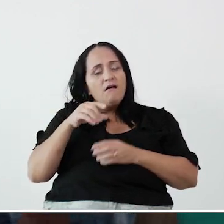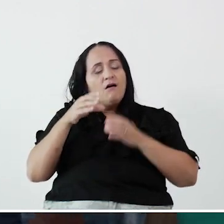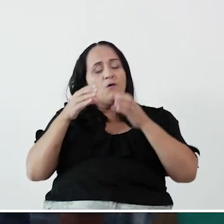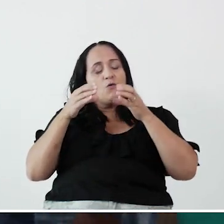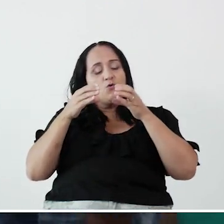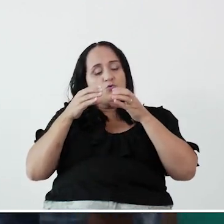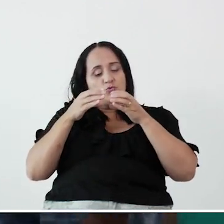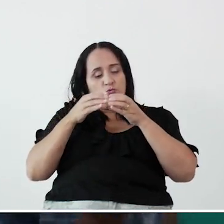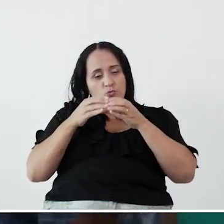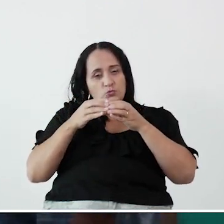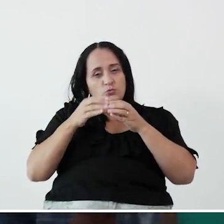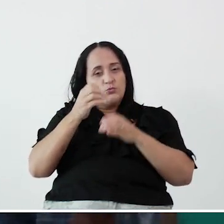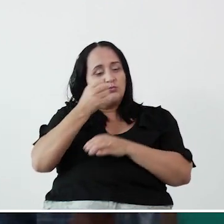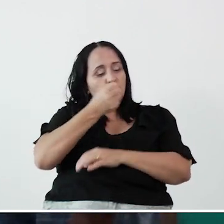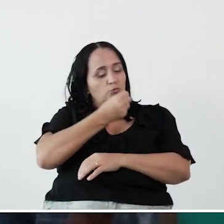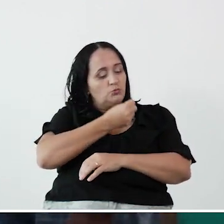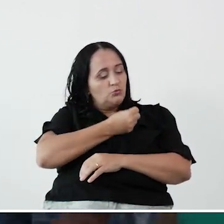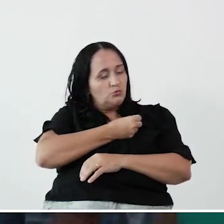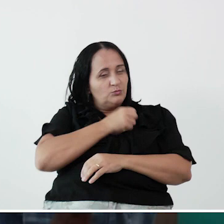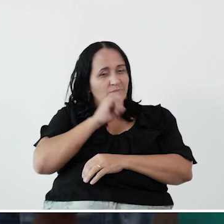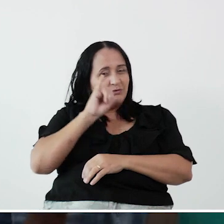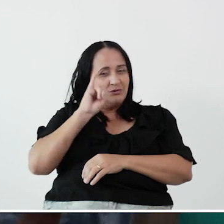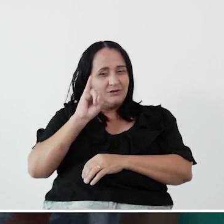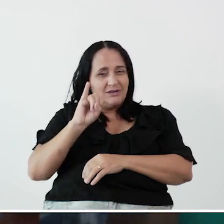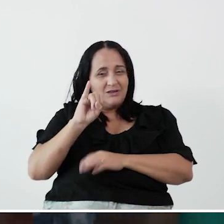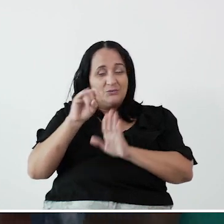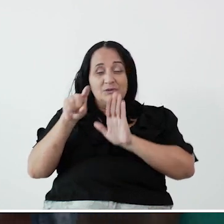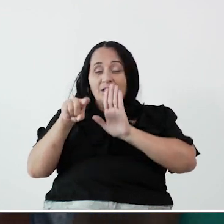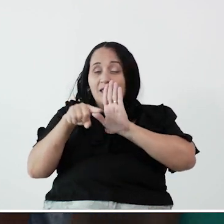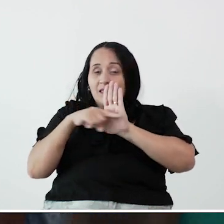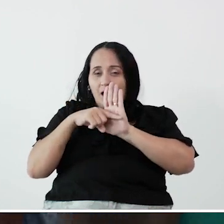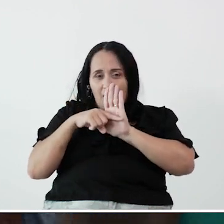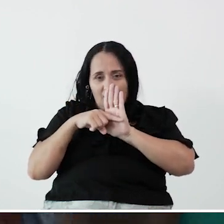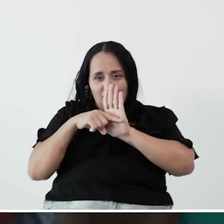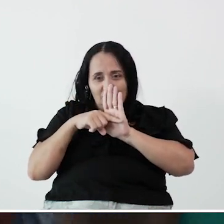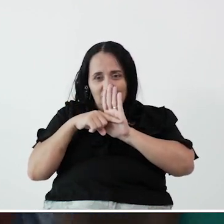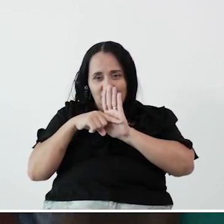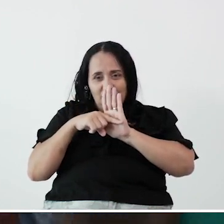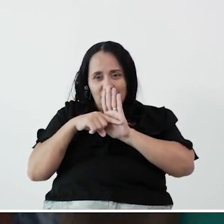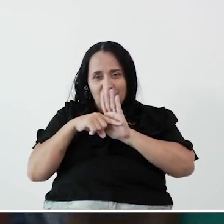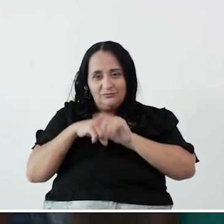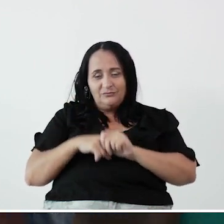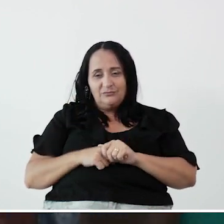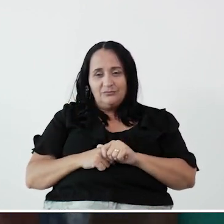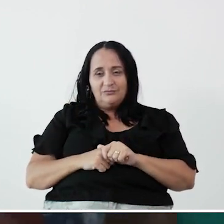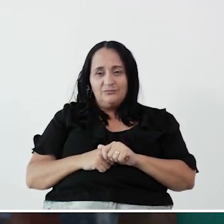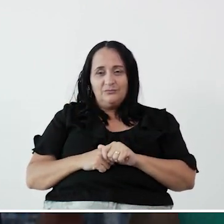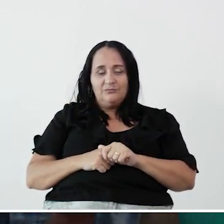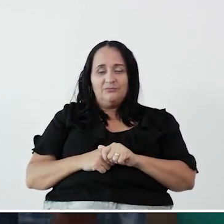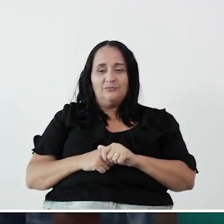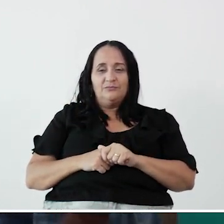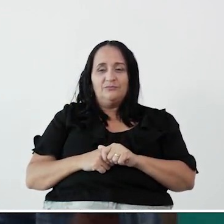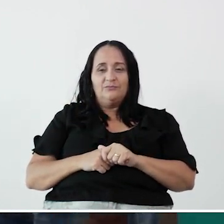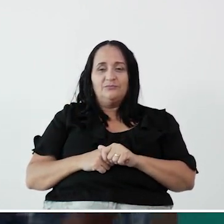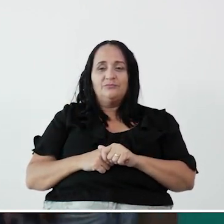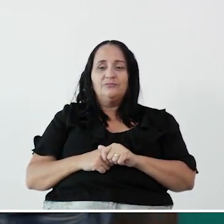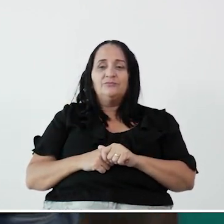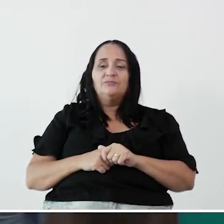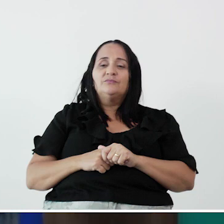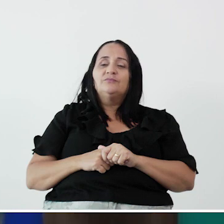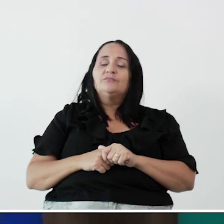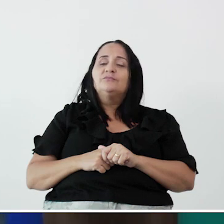não positivos. Perfeito? Então, são alguns subconjuntos do conjunto dos números